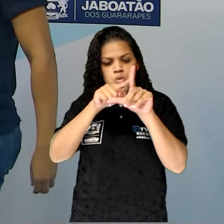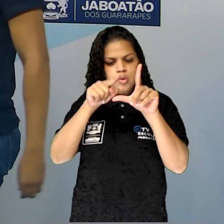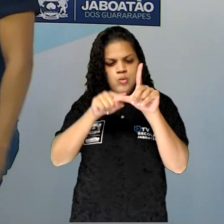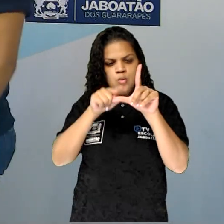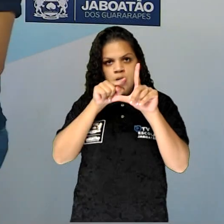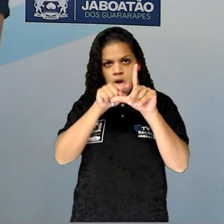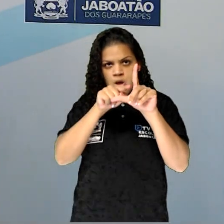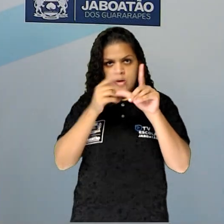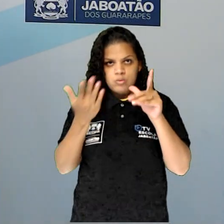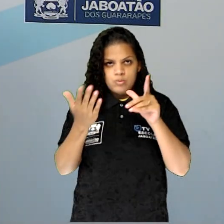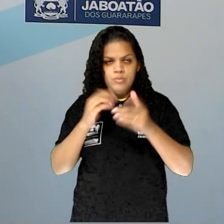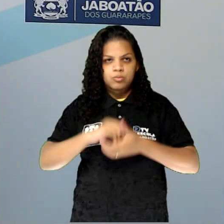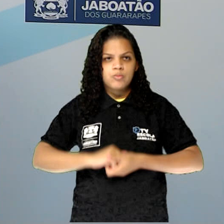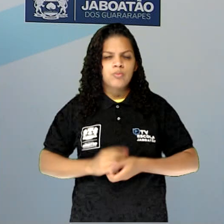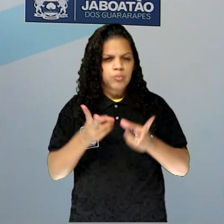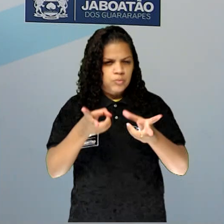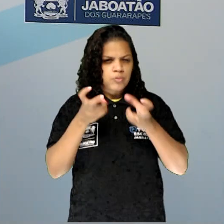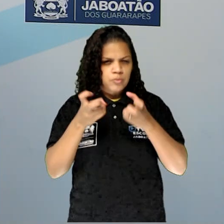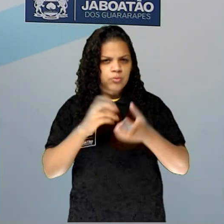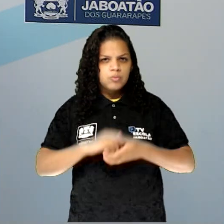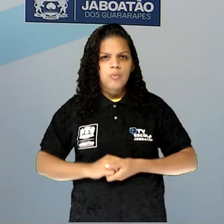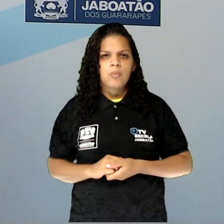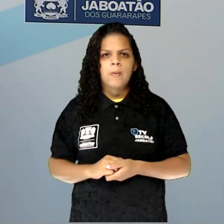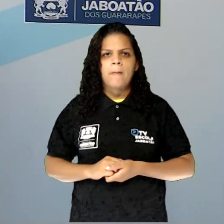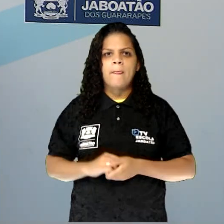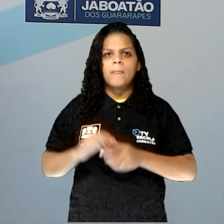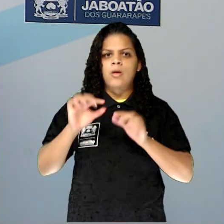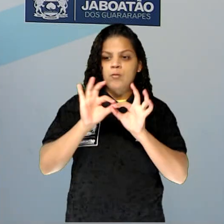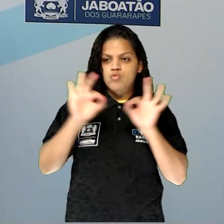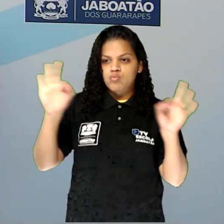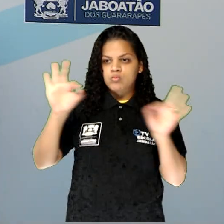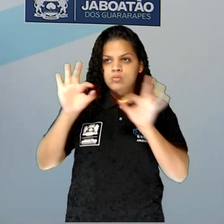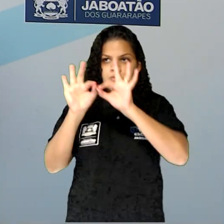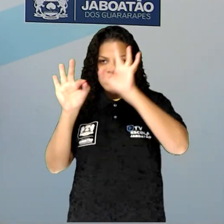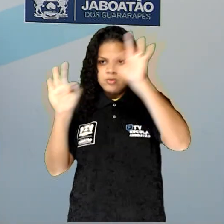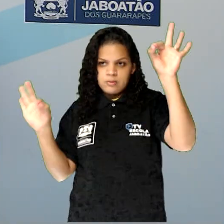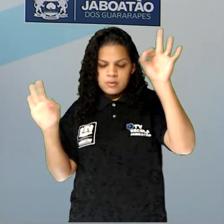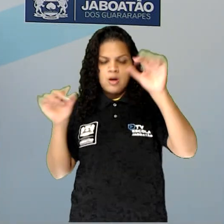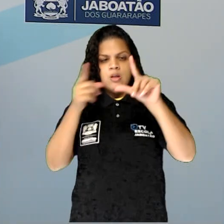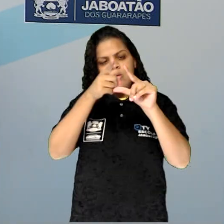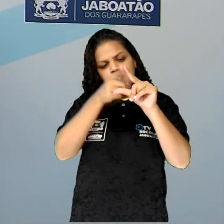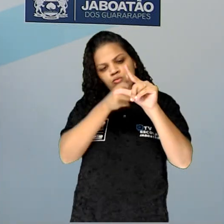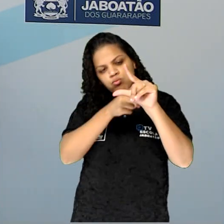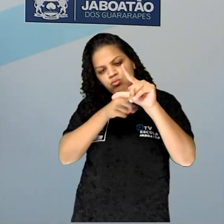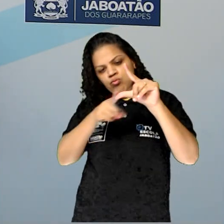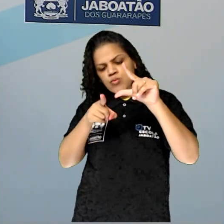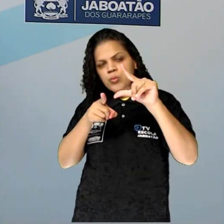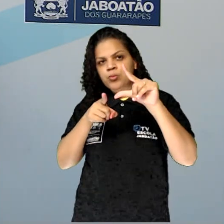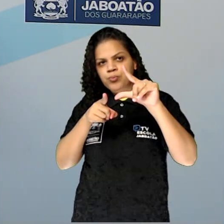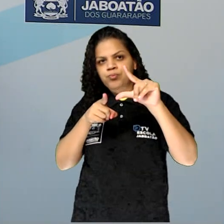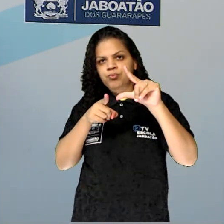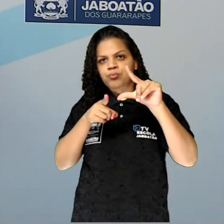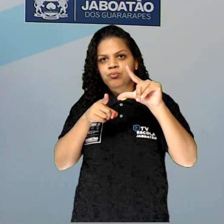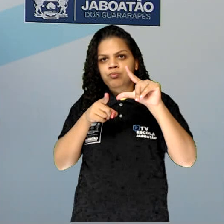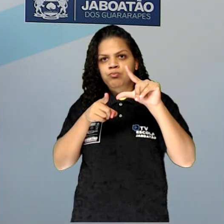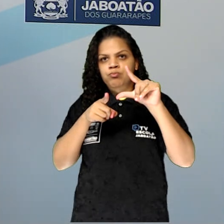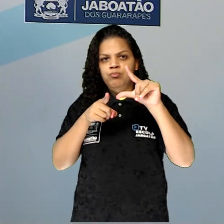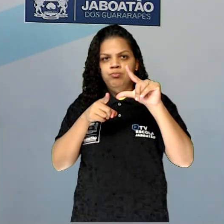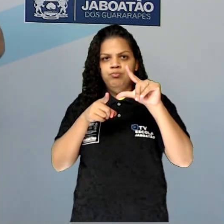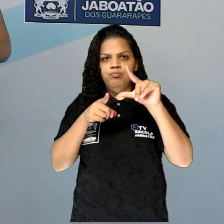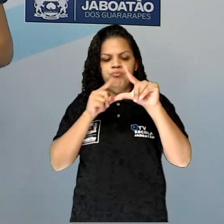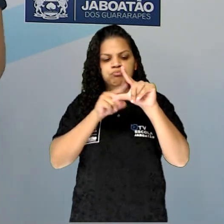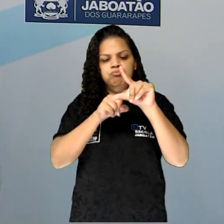reto observem nós temos duas semi-retas tá ela se encontram formando